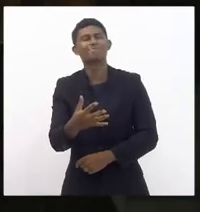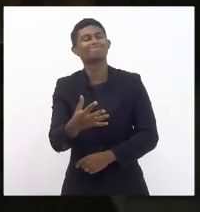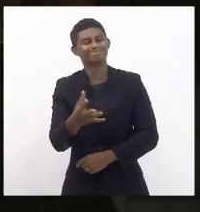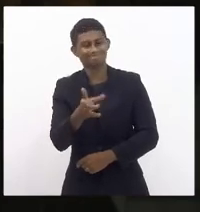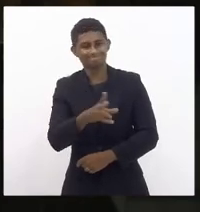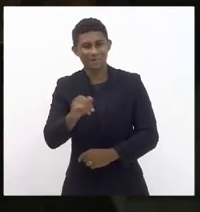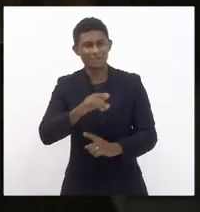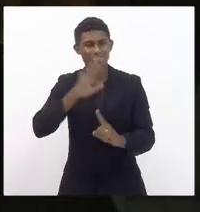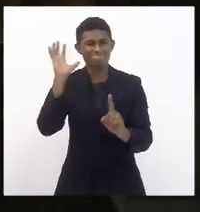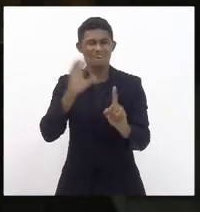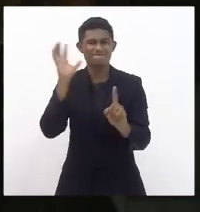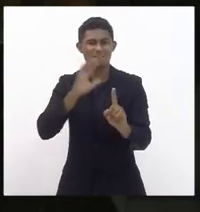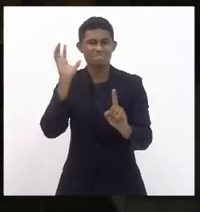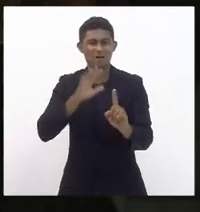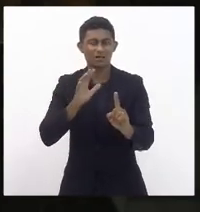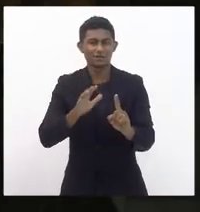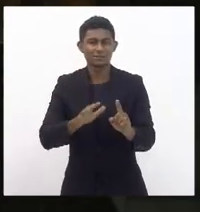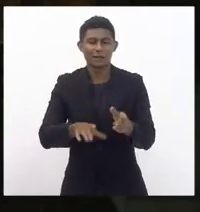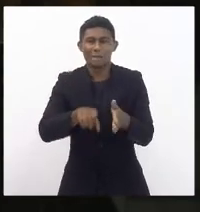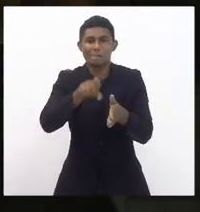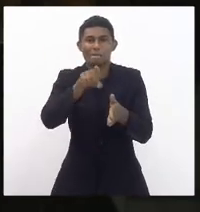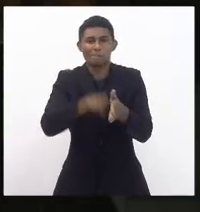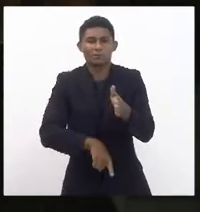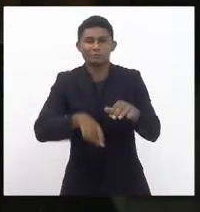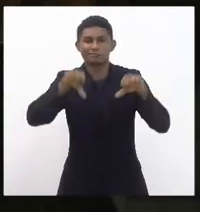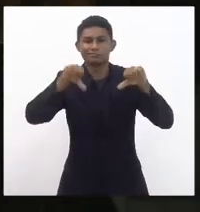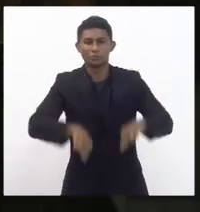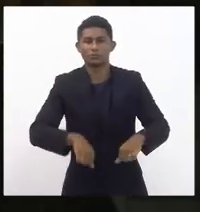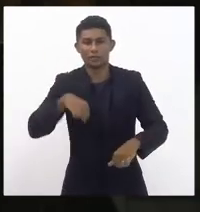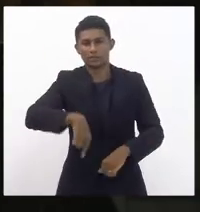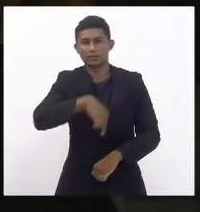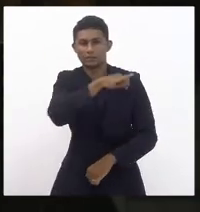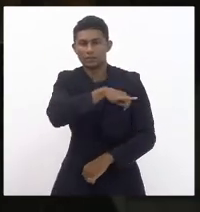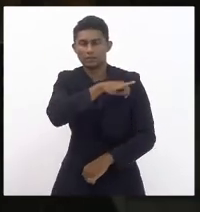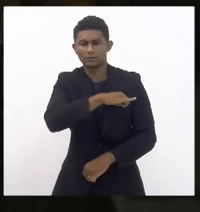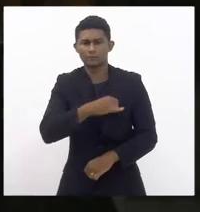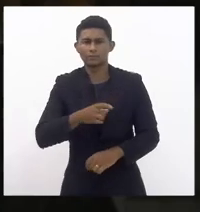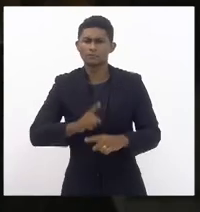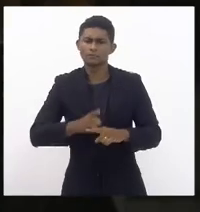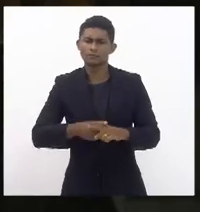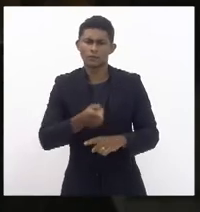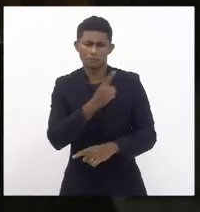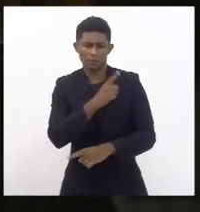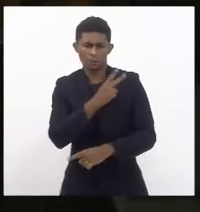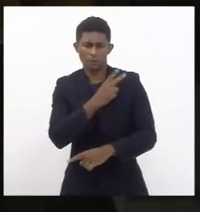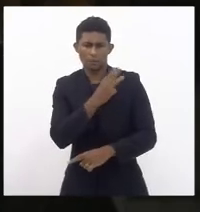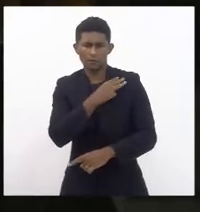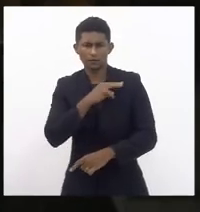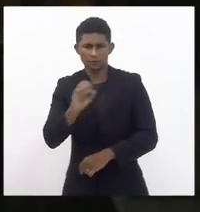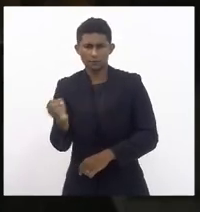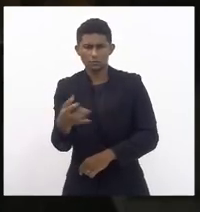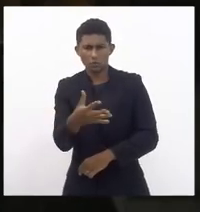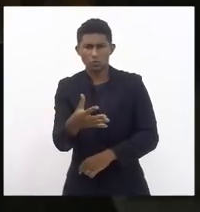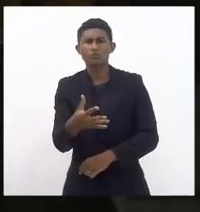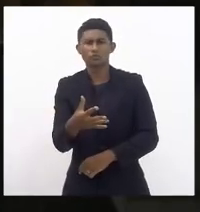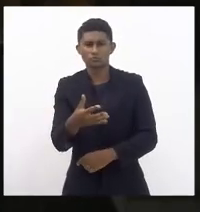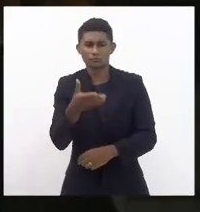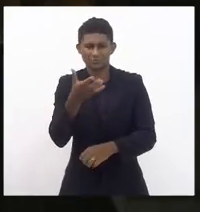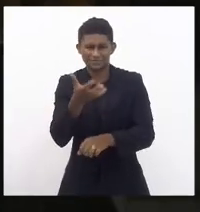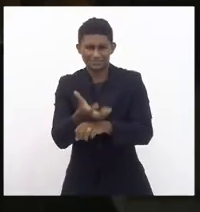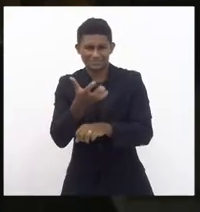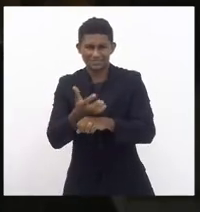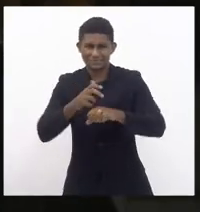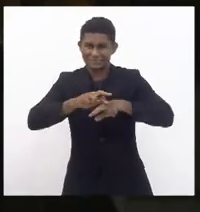para a educação do estado do Rio de Janeiro como se não bastasse o fato desta ser uma reforma que desmonta bases